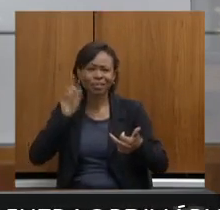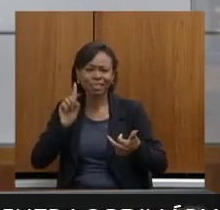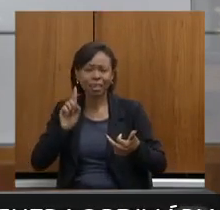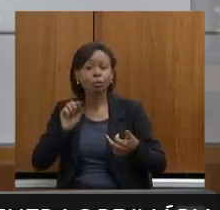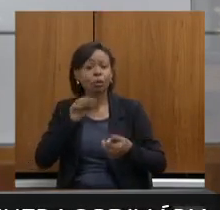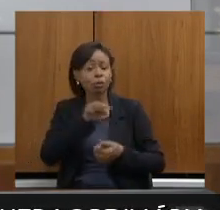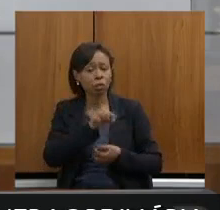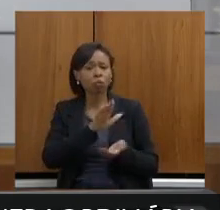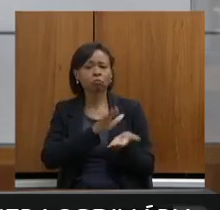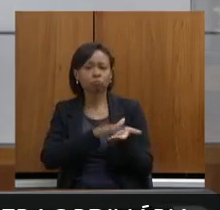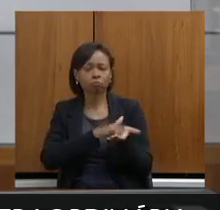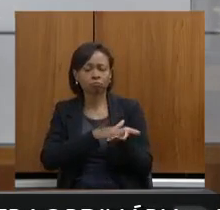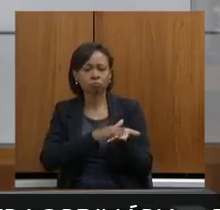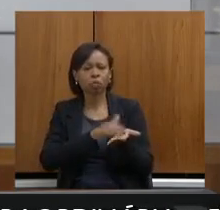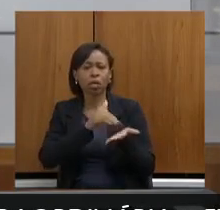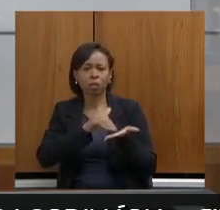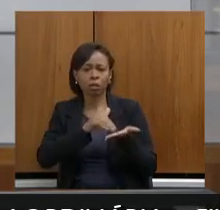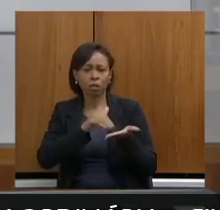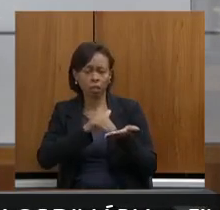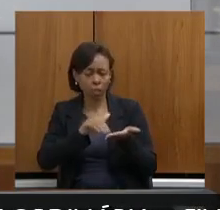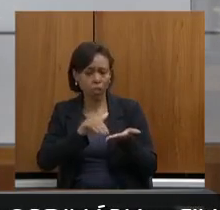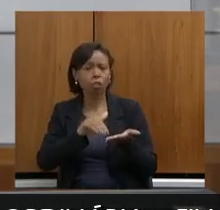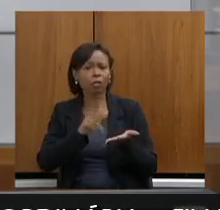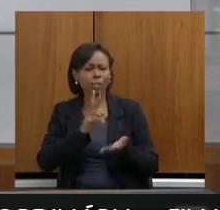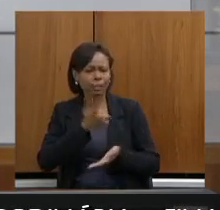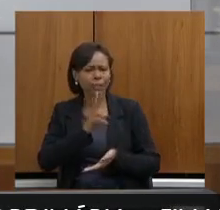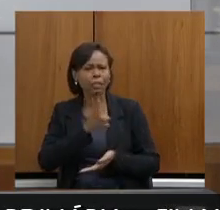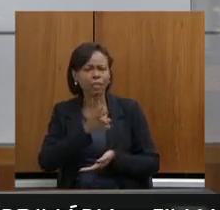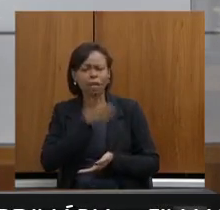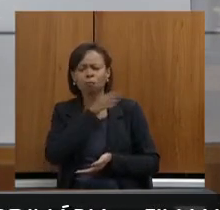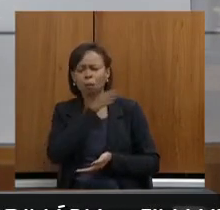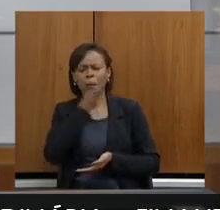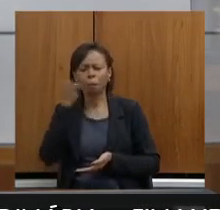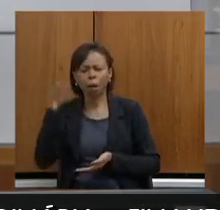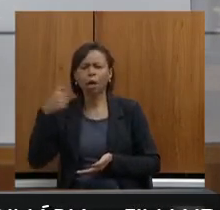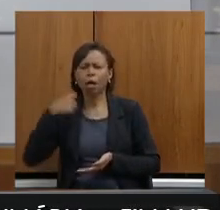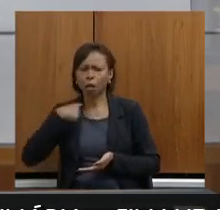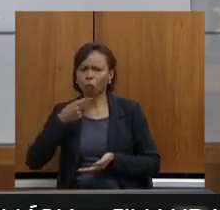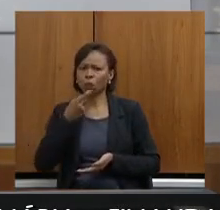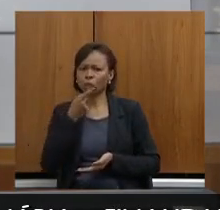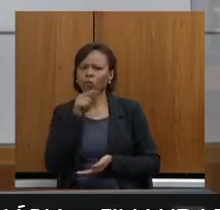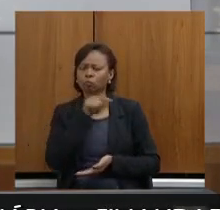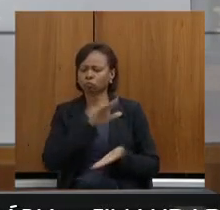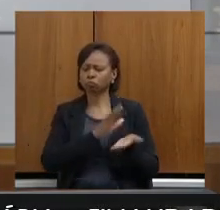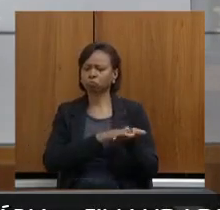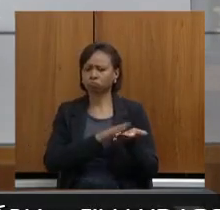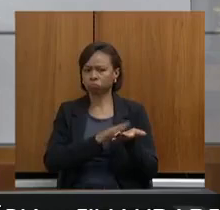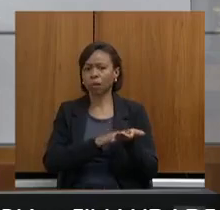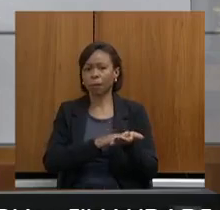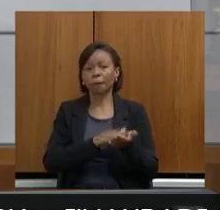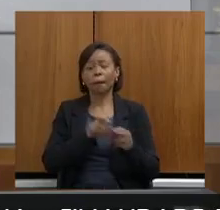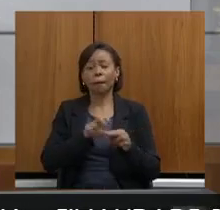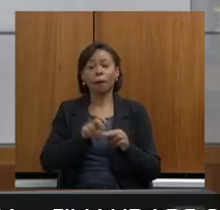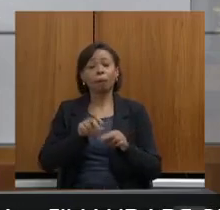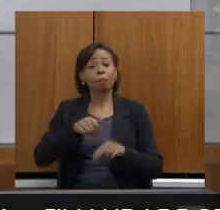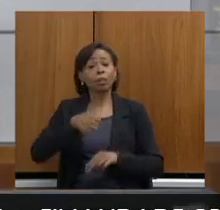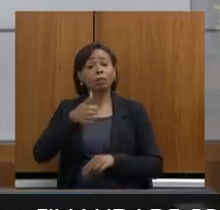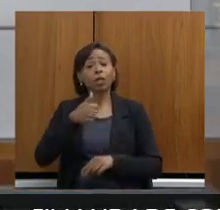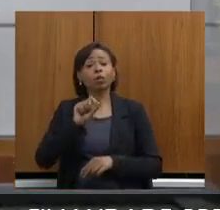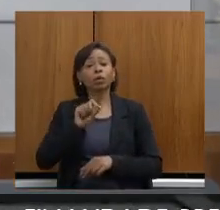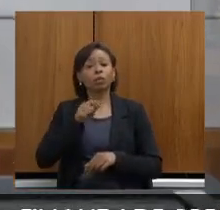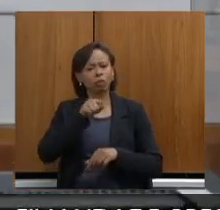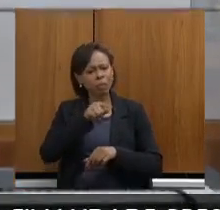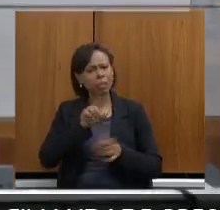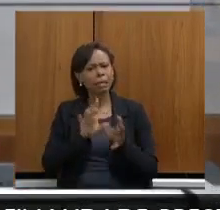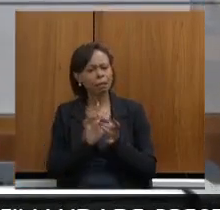feito esse elogio não é porque tá na presença não mas em todos os lugares que eu vou ter feito essa elogia primeiro pela sensibilidade que